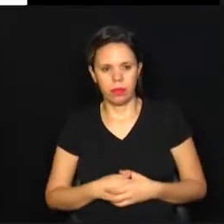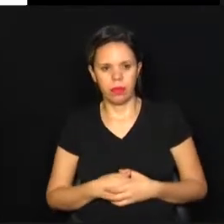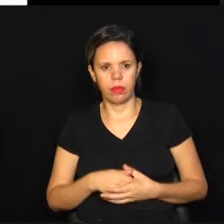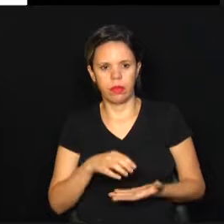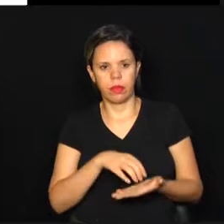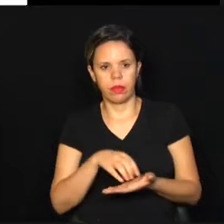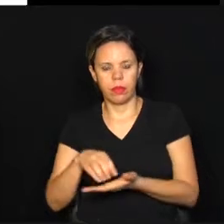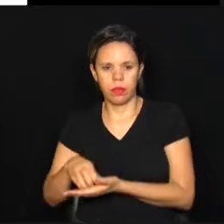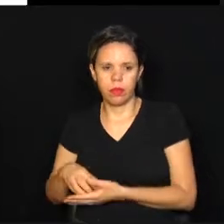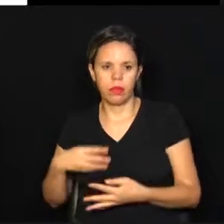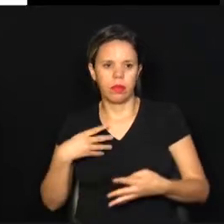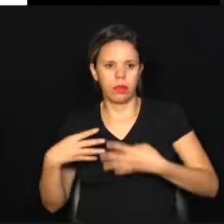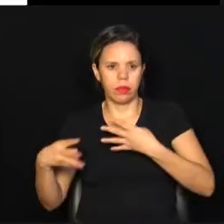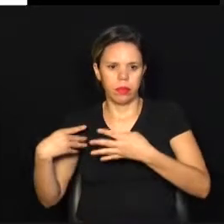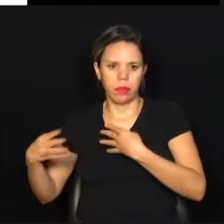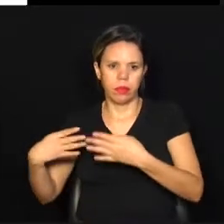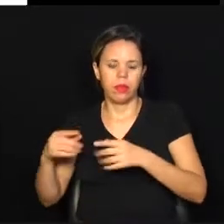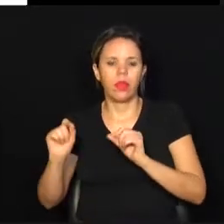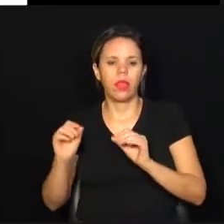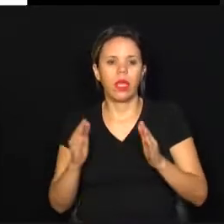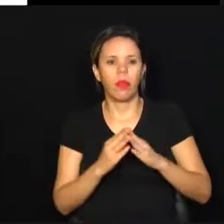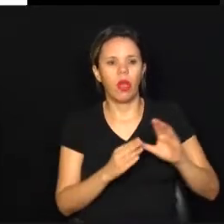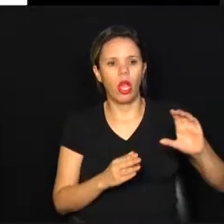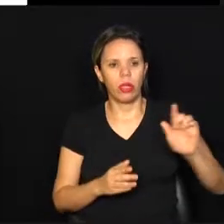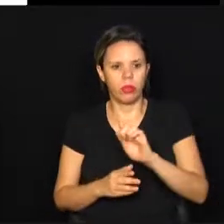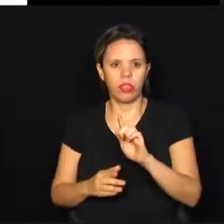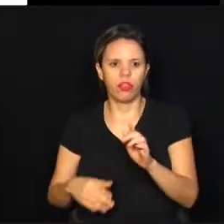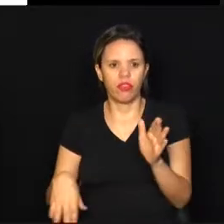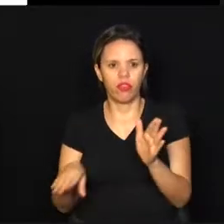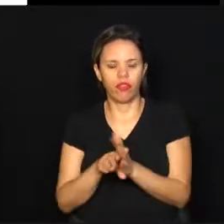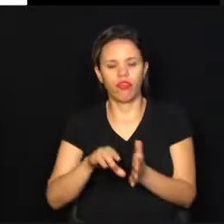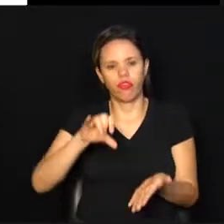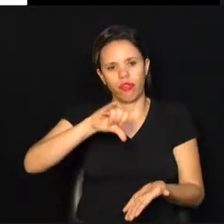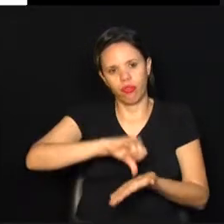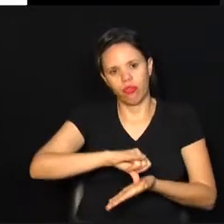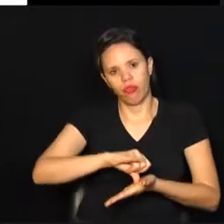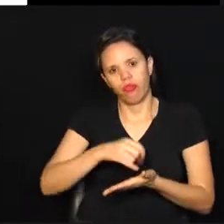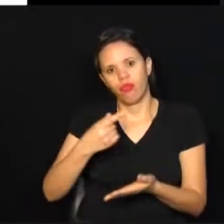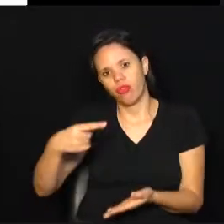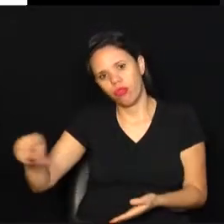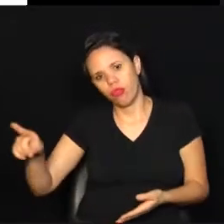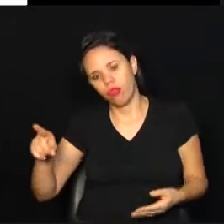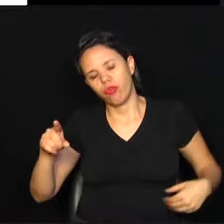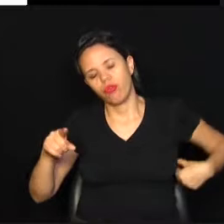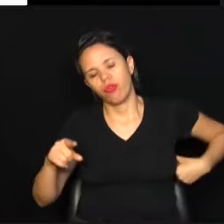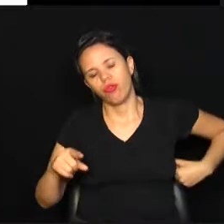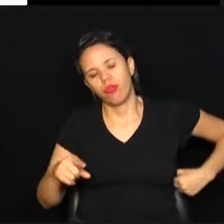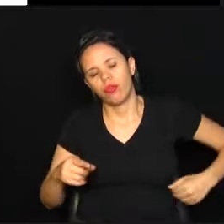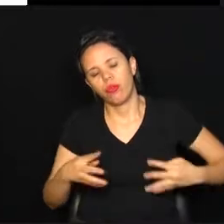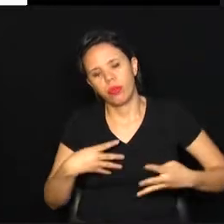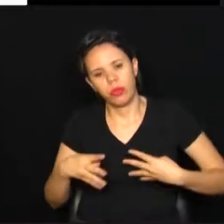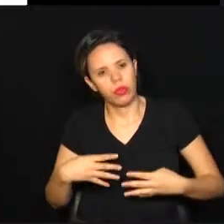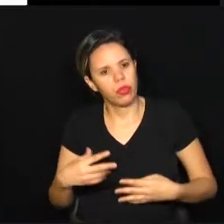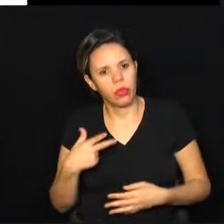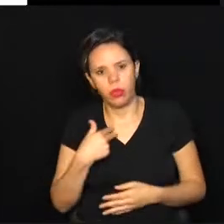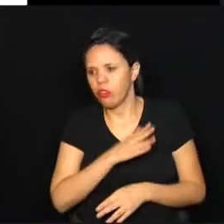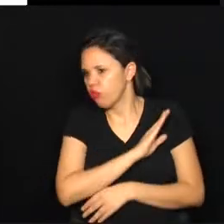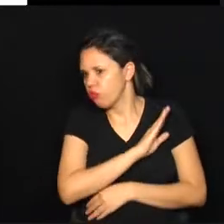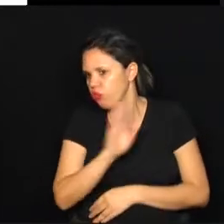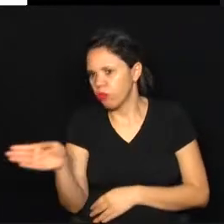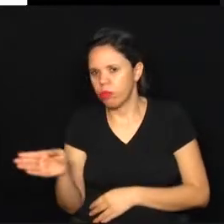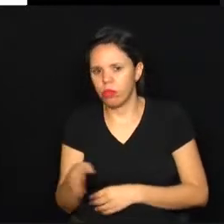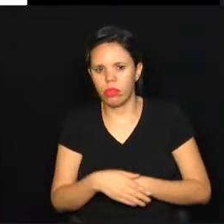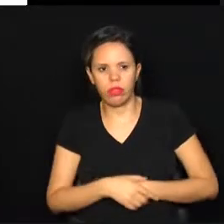por exemplo, de Barão Geraldo, quem mora no Campo Grande tem que chegar ao centro para ir para Barão Geraldo. Ele não pode ir direto,